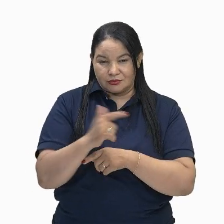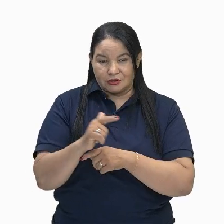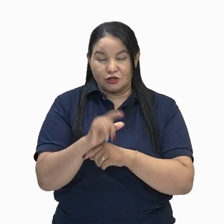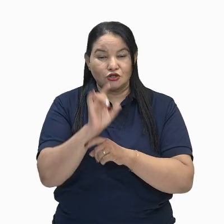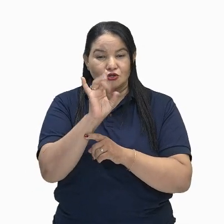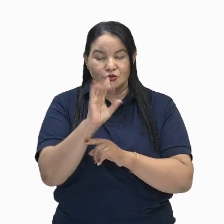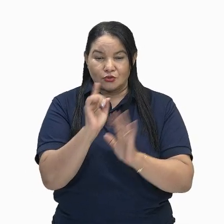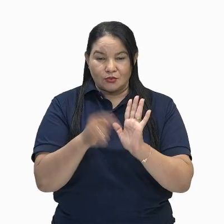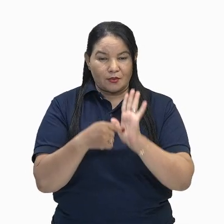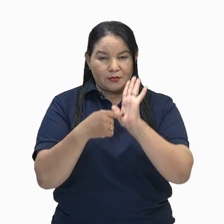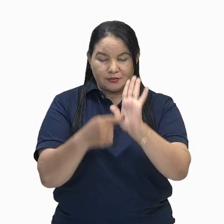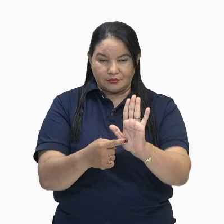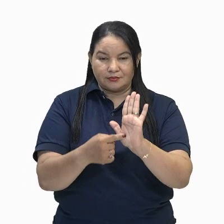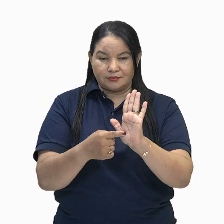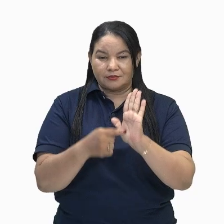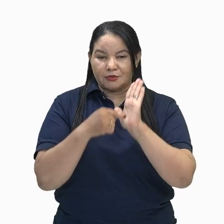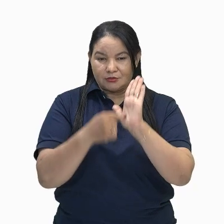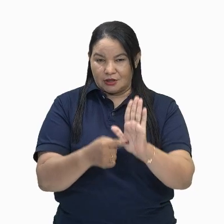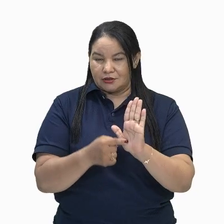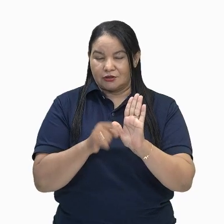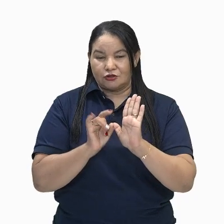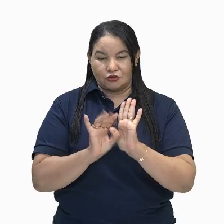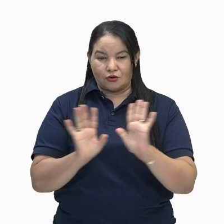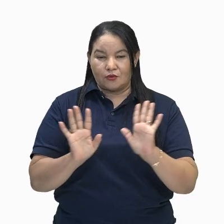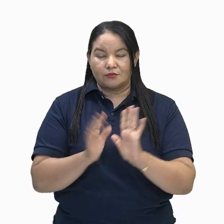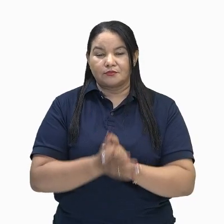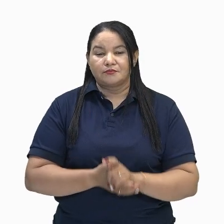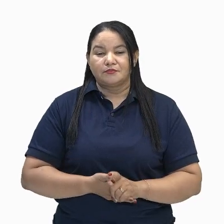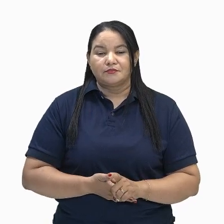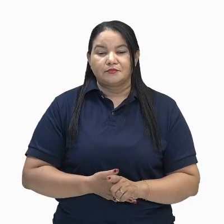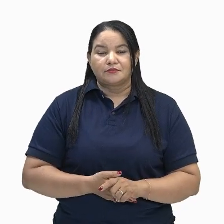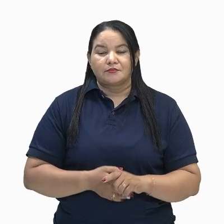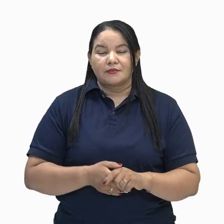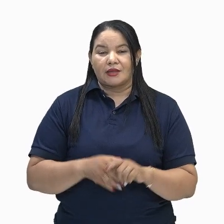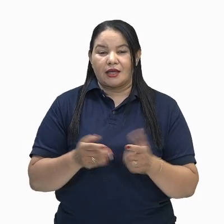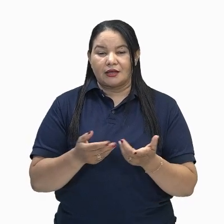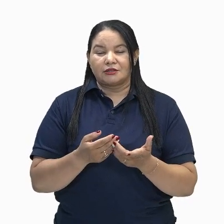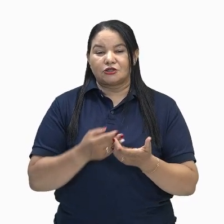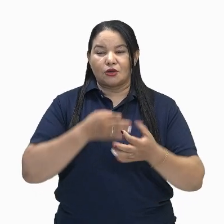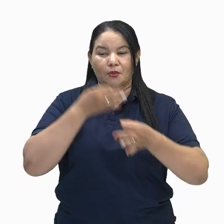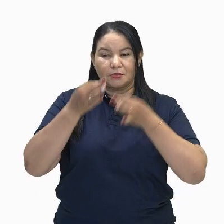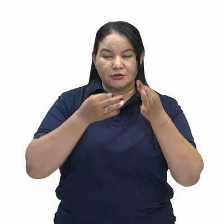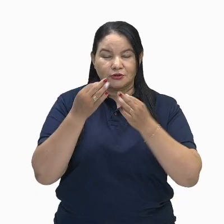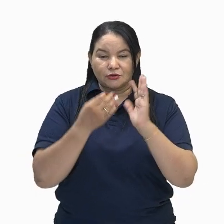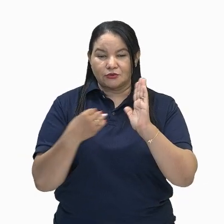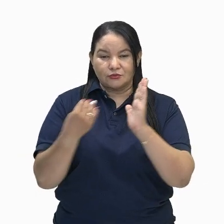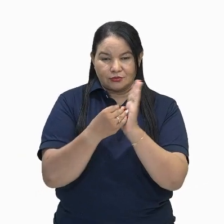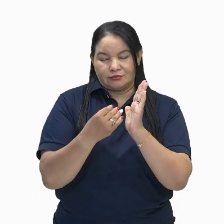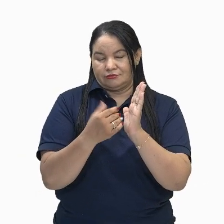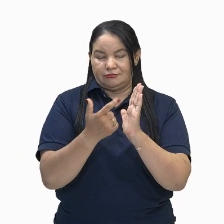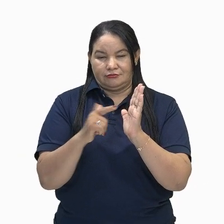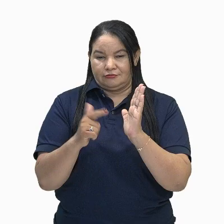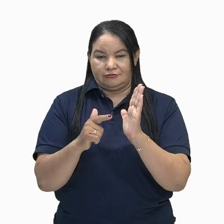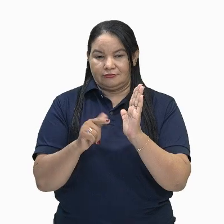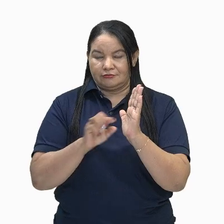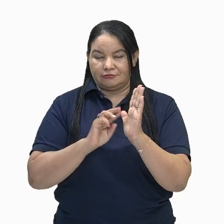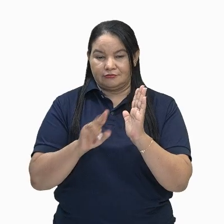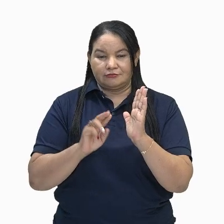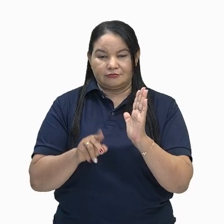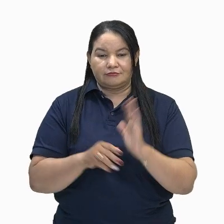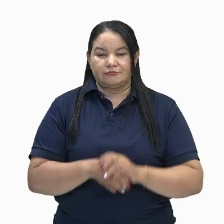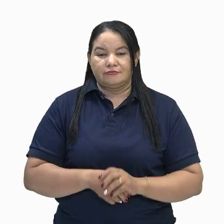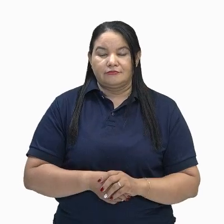ele apenas apresenta, certo? Sem colocar a sua opinião ou